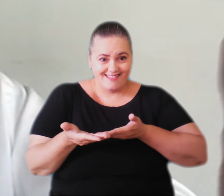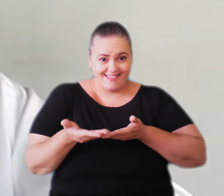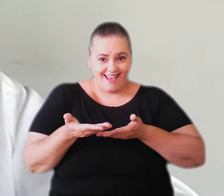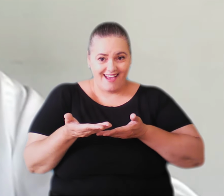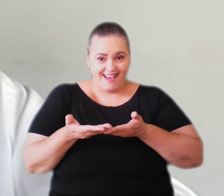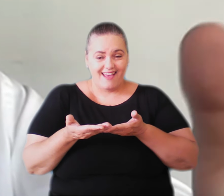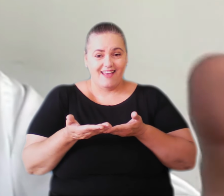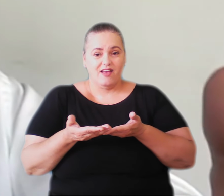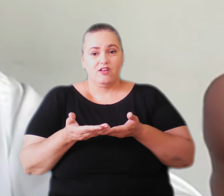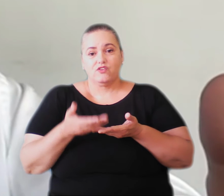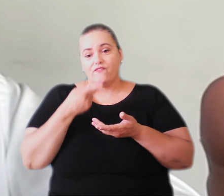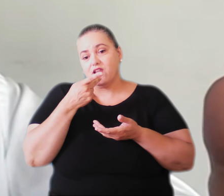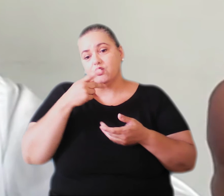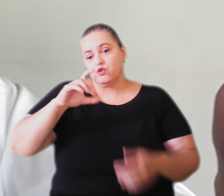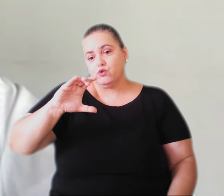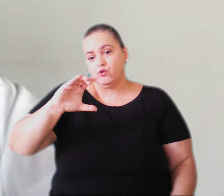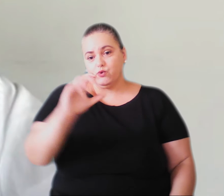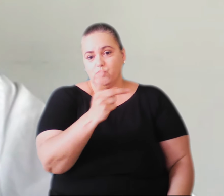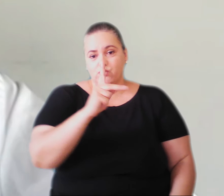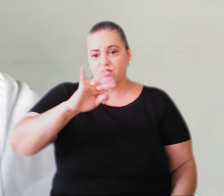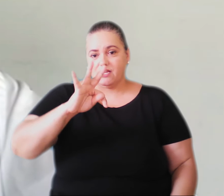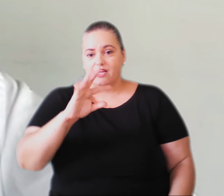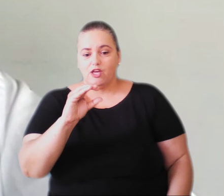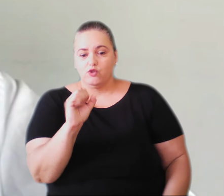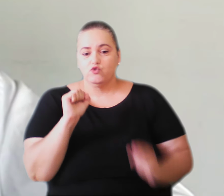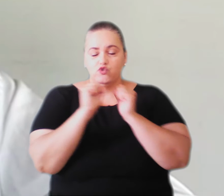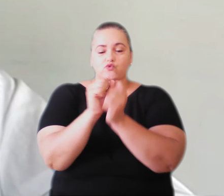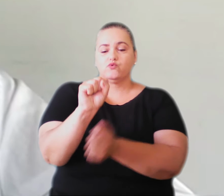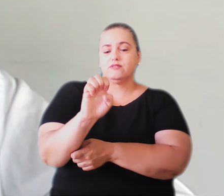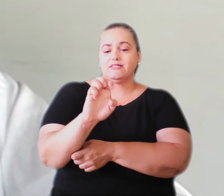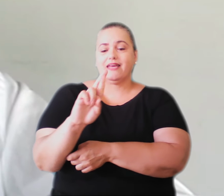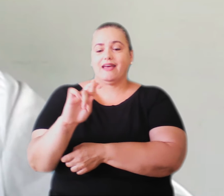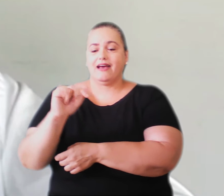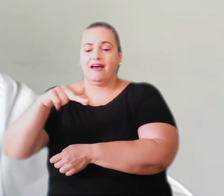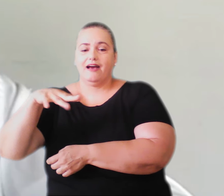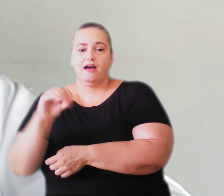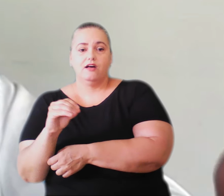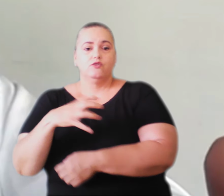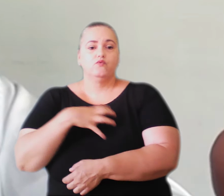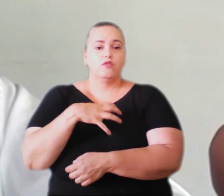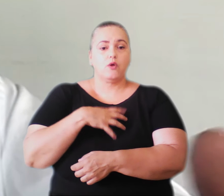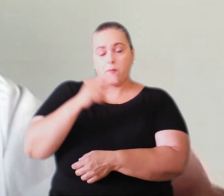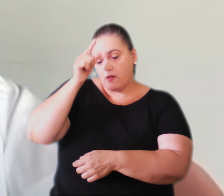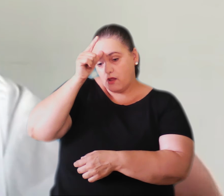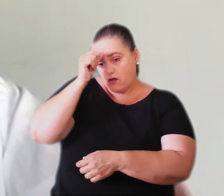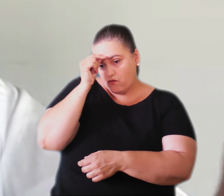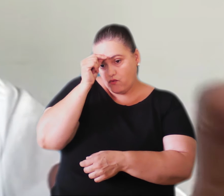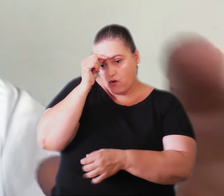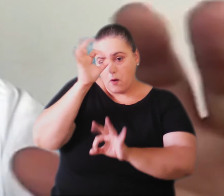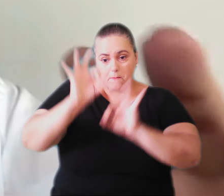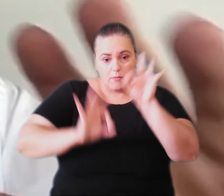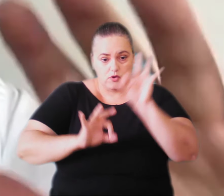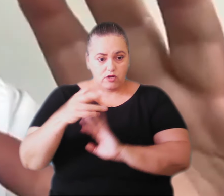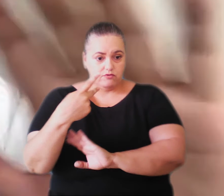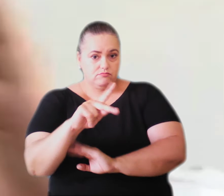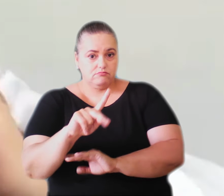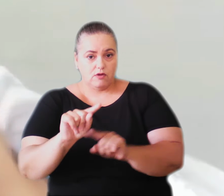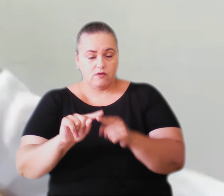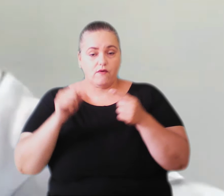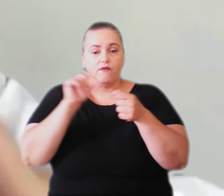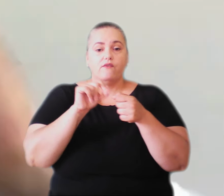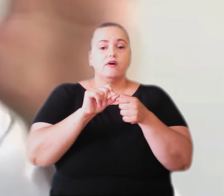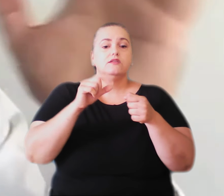Chiquito, Chiquito e os Serranos. Né? E eu acho que fica confortável para nós, na medida que é um projeto de vocês, que nós vamos fazer